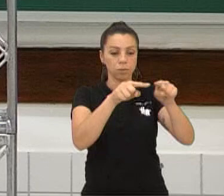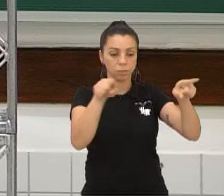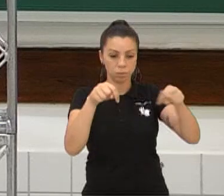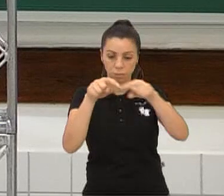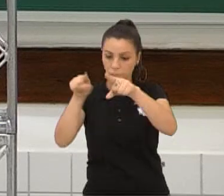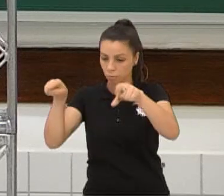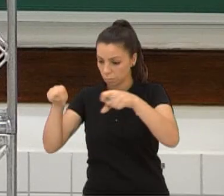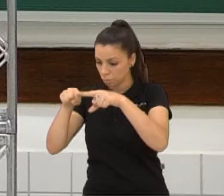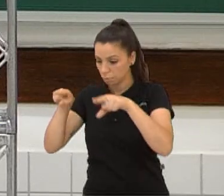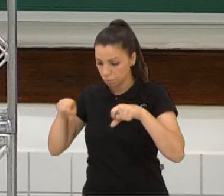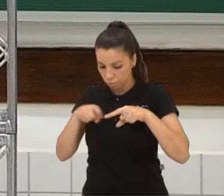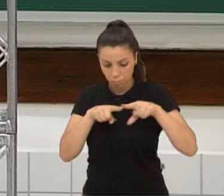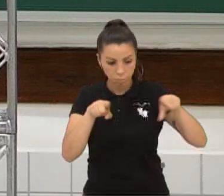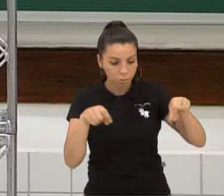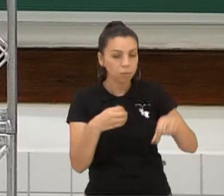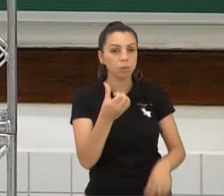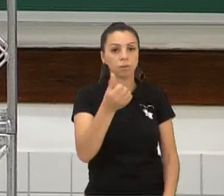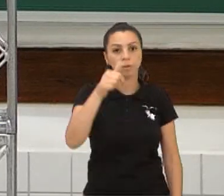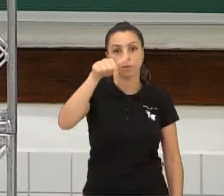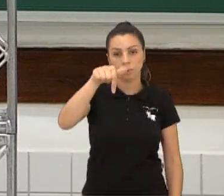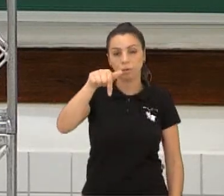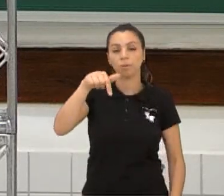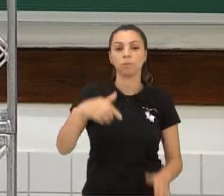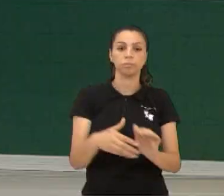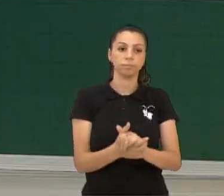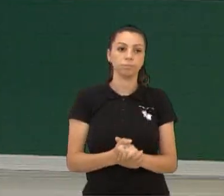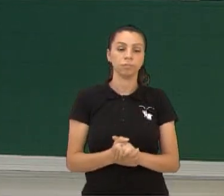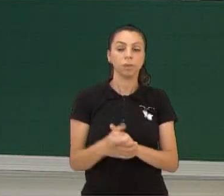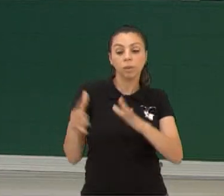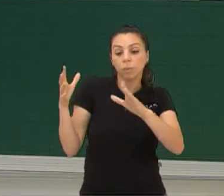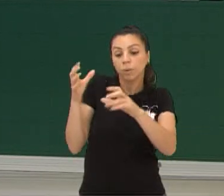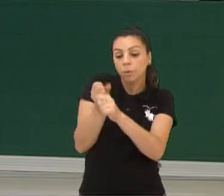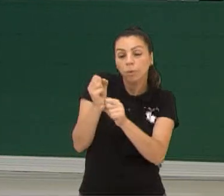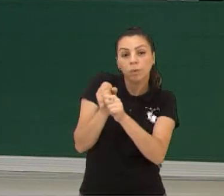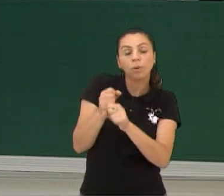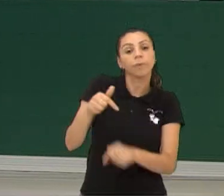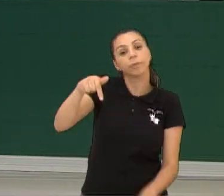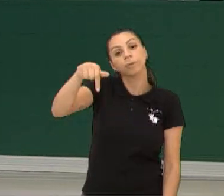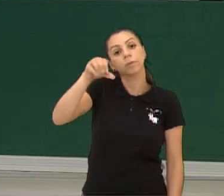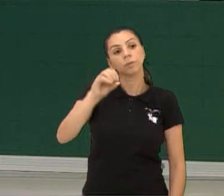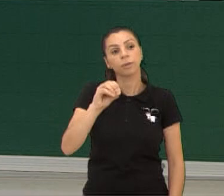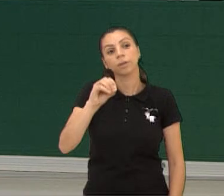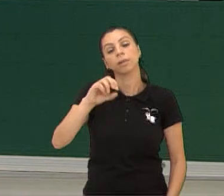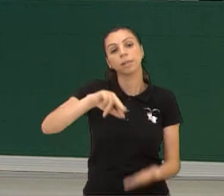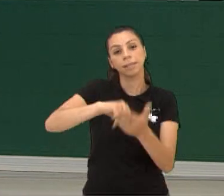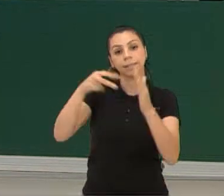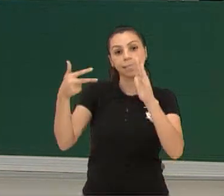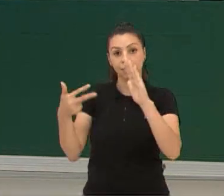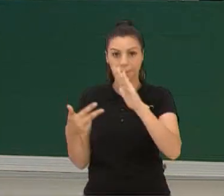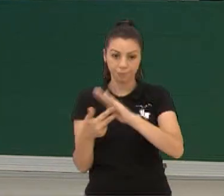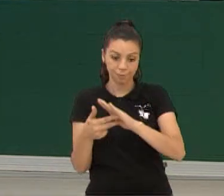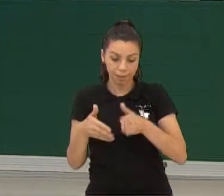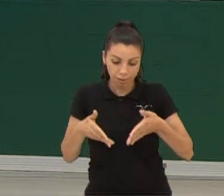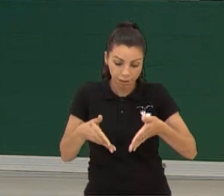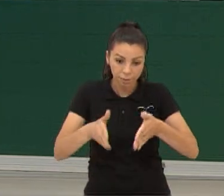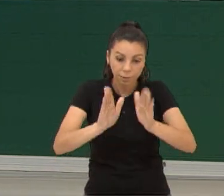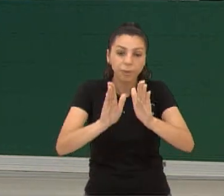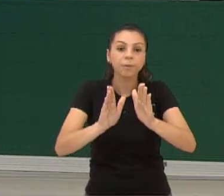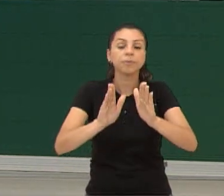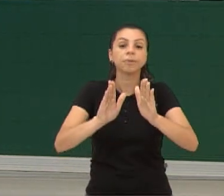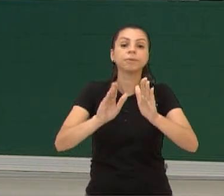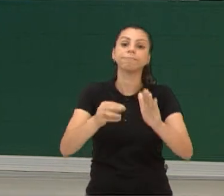que eu calculei separadinho, deu 67, e a área total deu 70, quer dizer que o corredor só pode